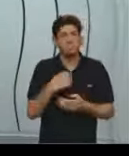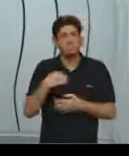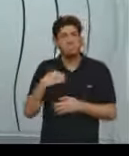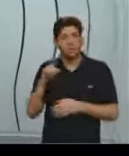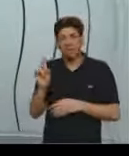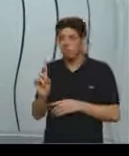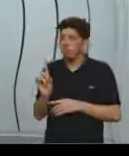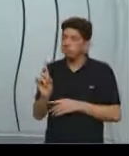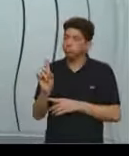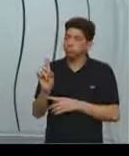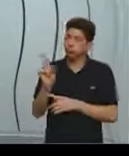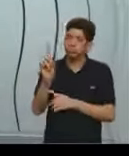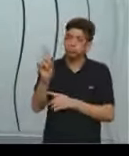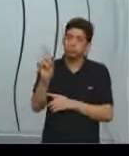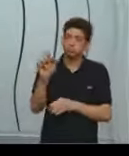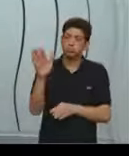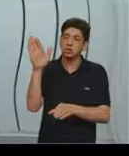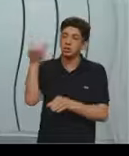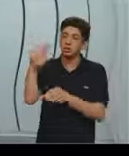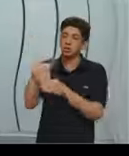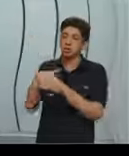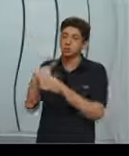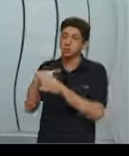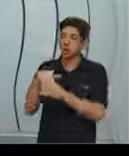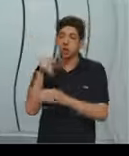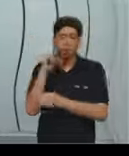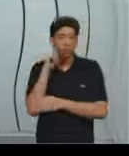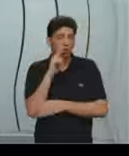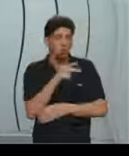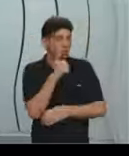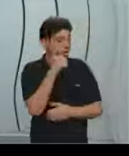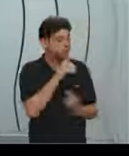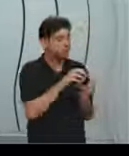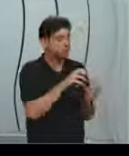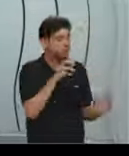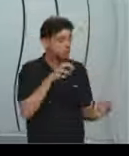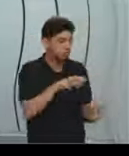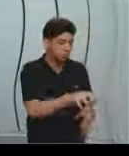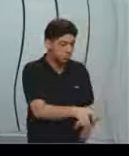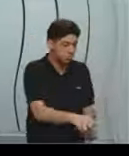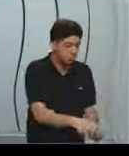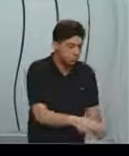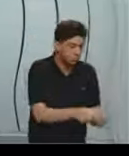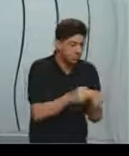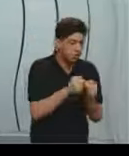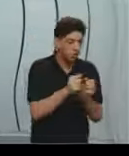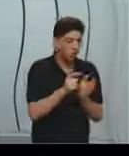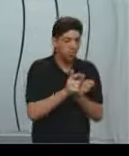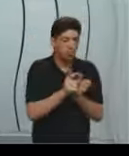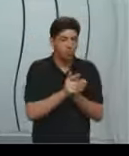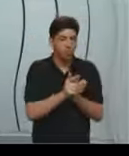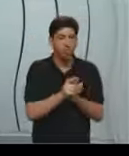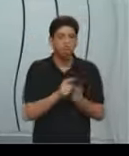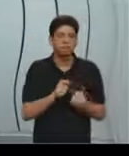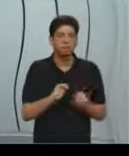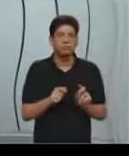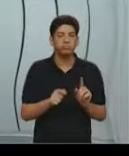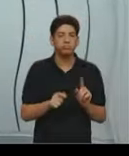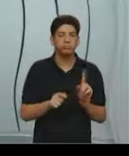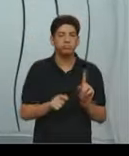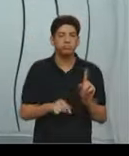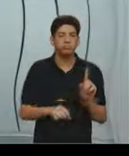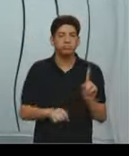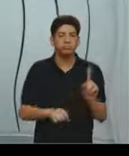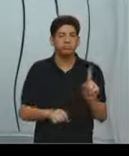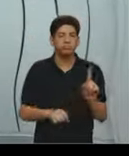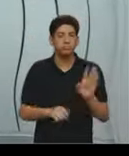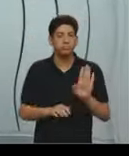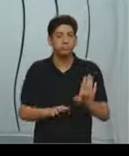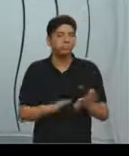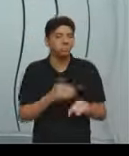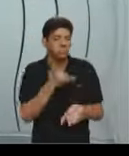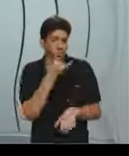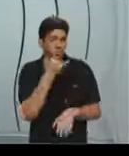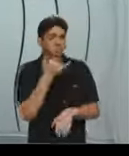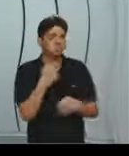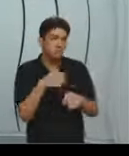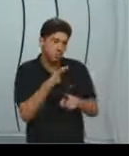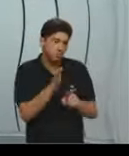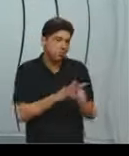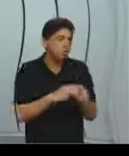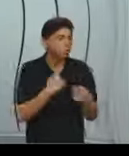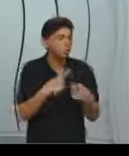a seção votar eu vi uma senhora pegando o papel no chão e caminhando falei não me desculpa eu vou perguntar para senhora